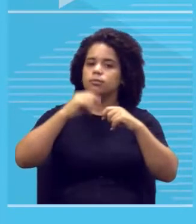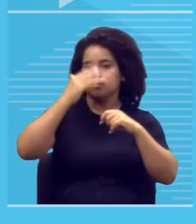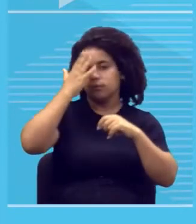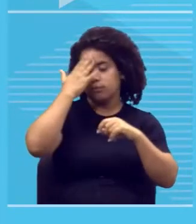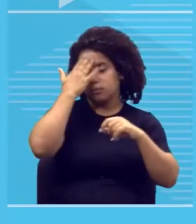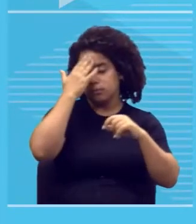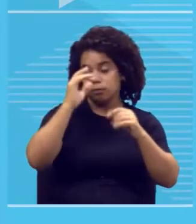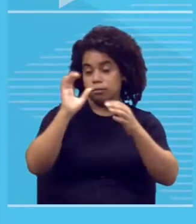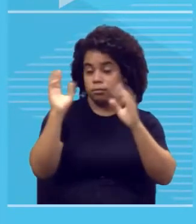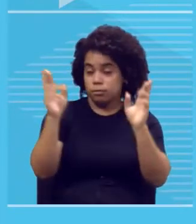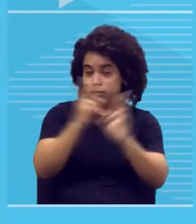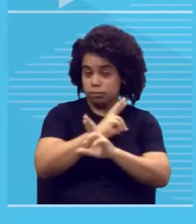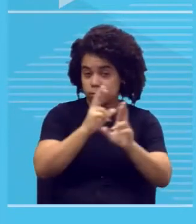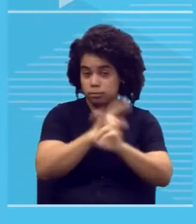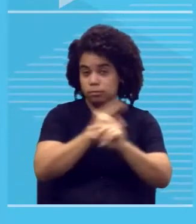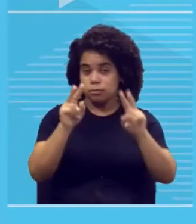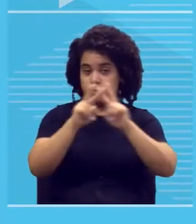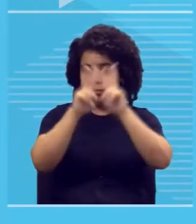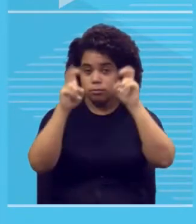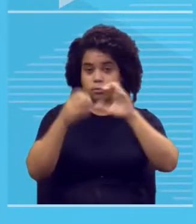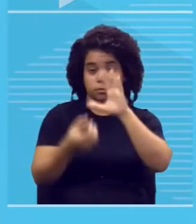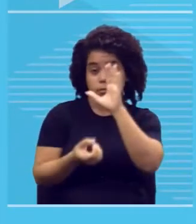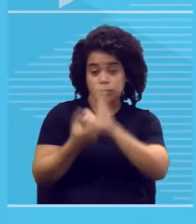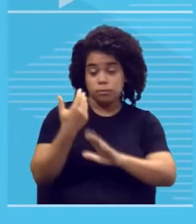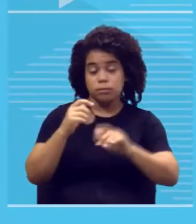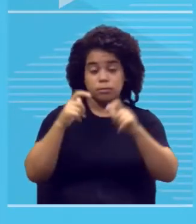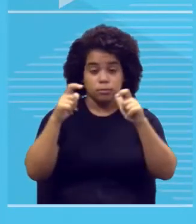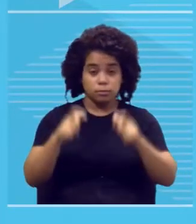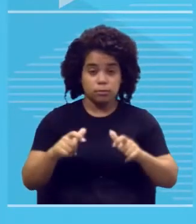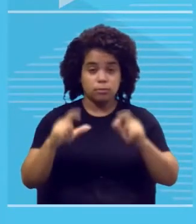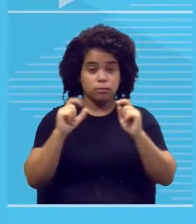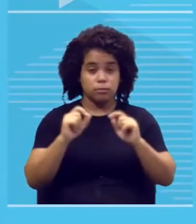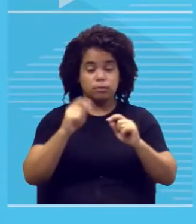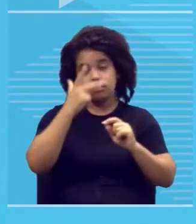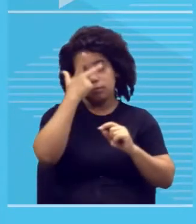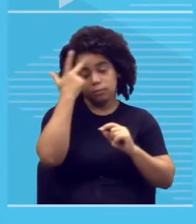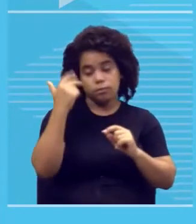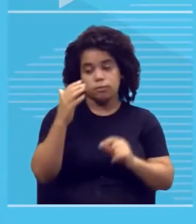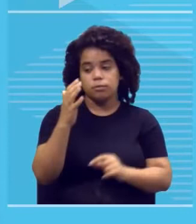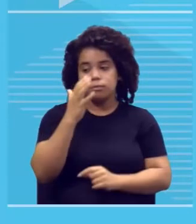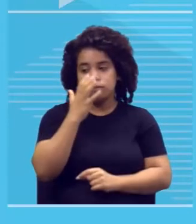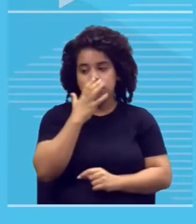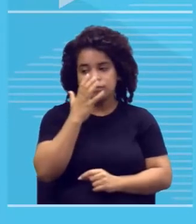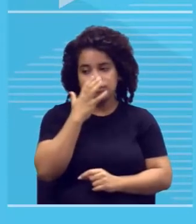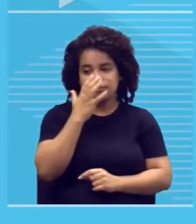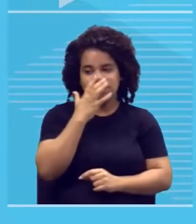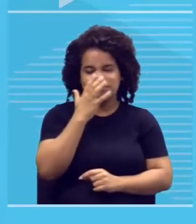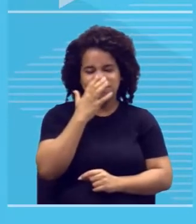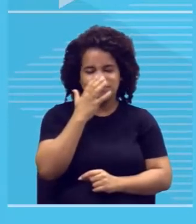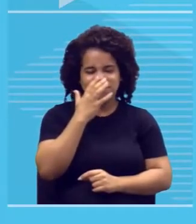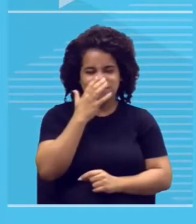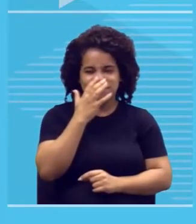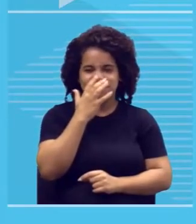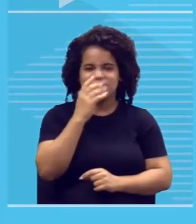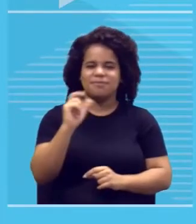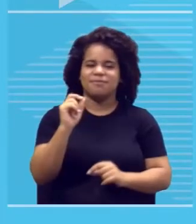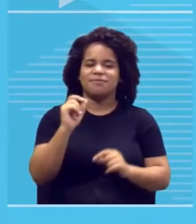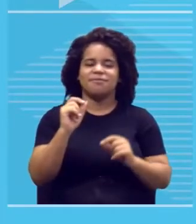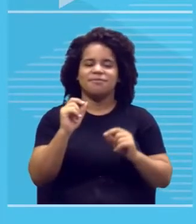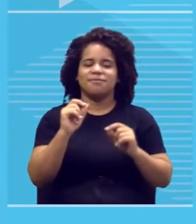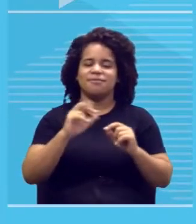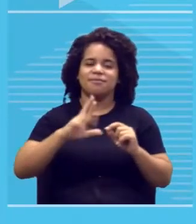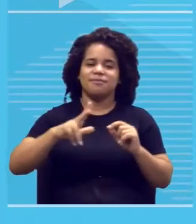nesse sentido criava um ambiente em que o espectador não mergulhasse tanto